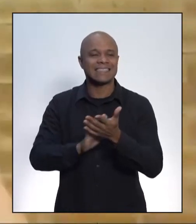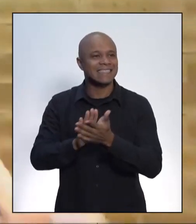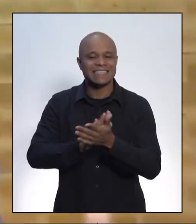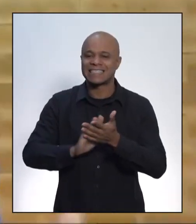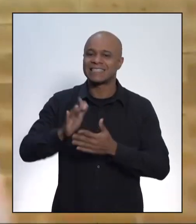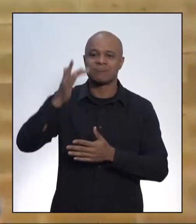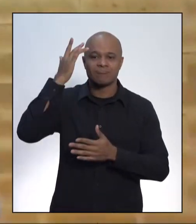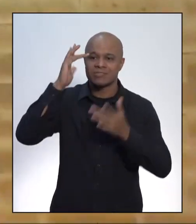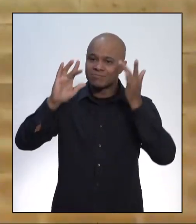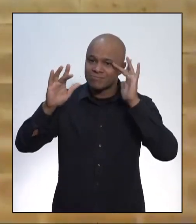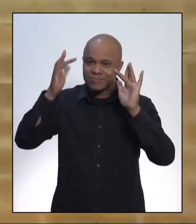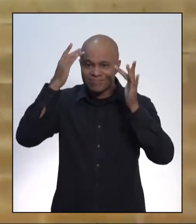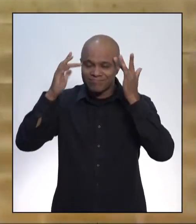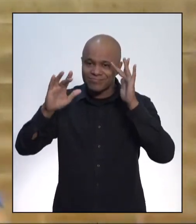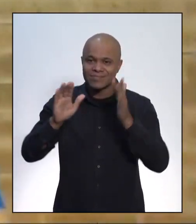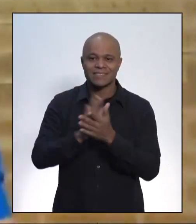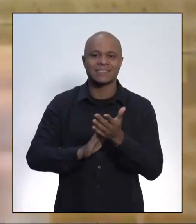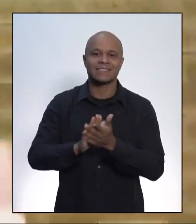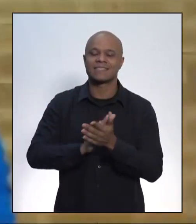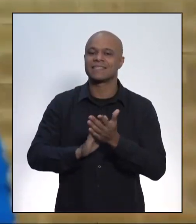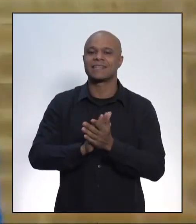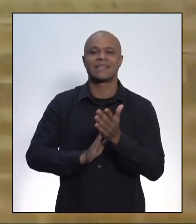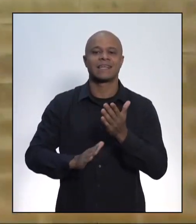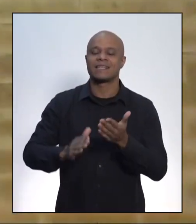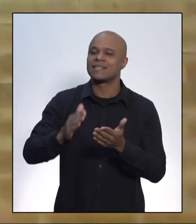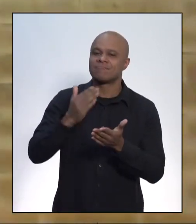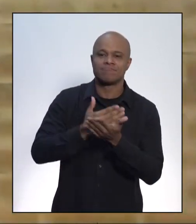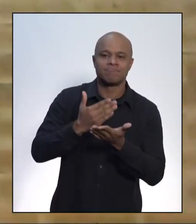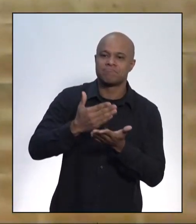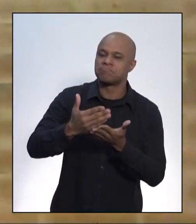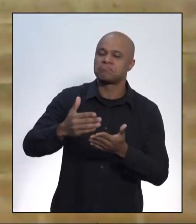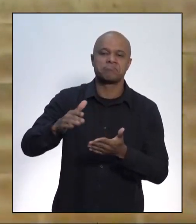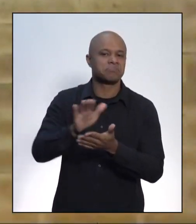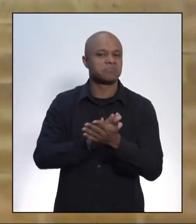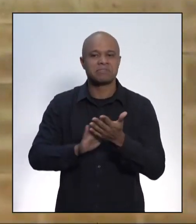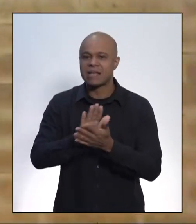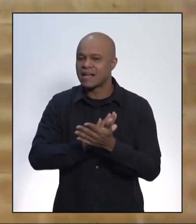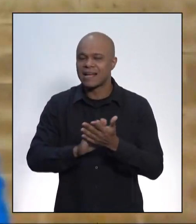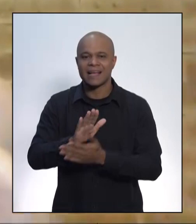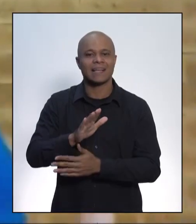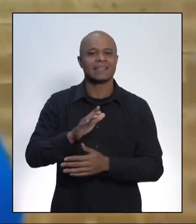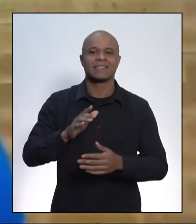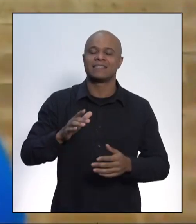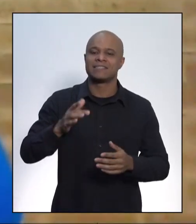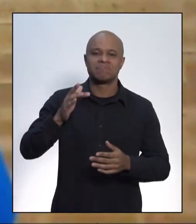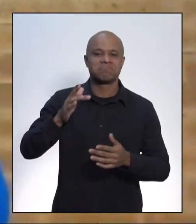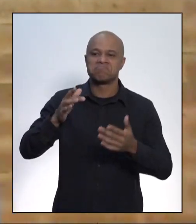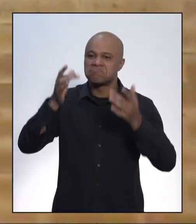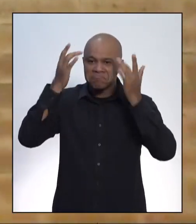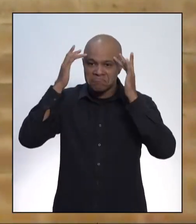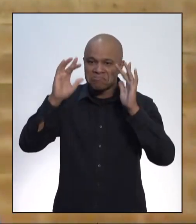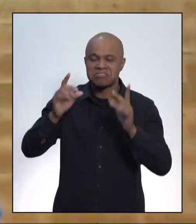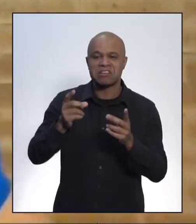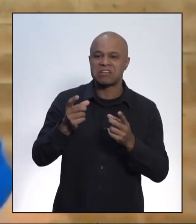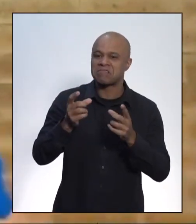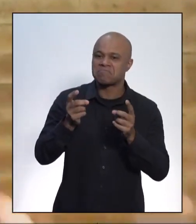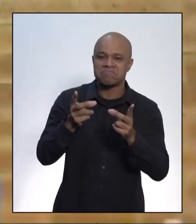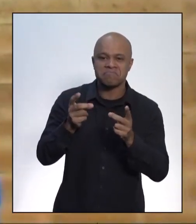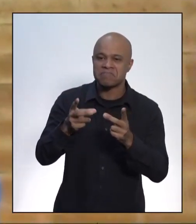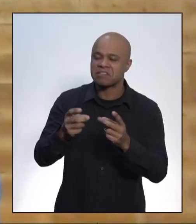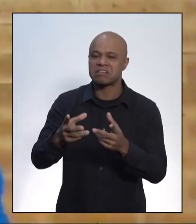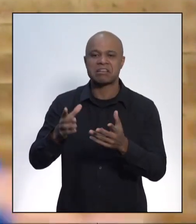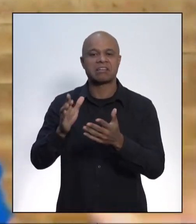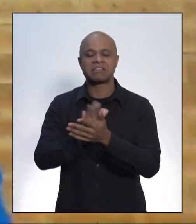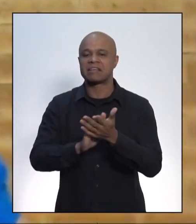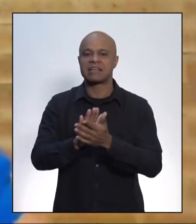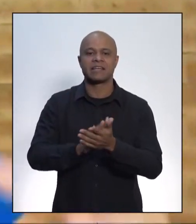Ninguém trouxe nada para mim, ó, vamos fazer assim, essa é a ideia, esse é o plano, assim que a gente vai vender, esse é o preço, não tinha nada. Então eu tive que ir